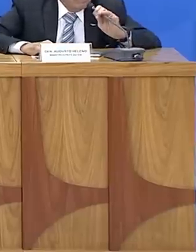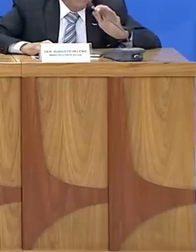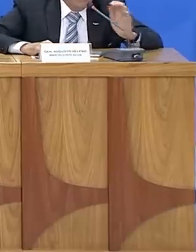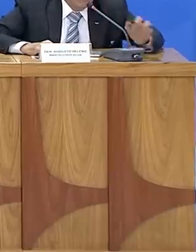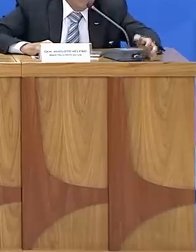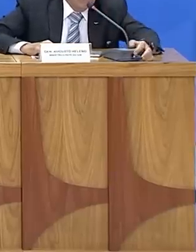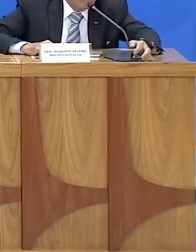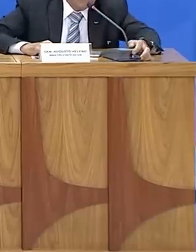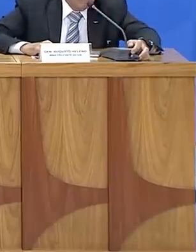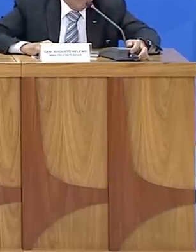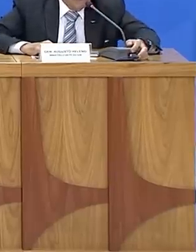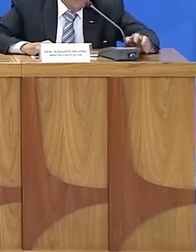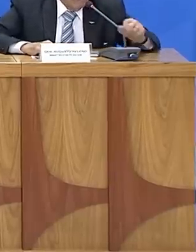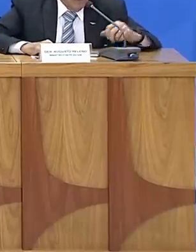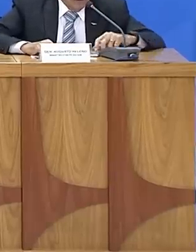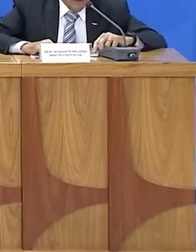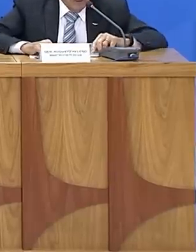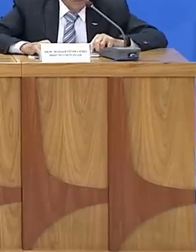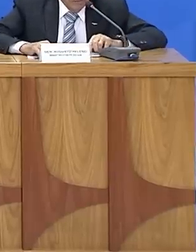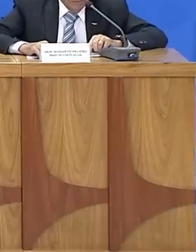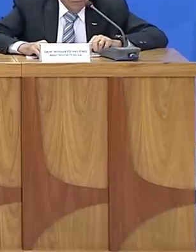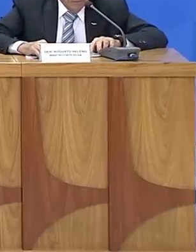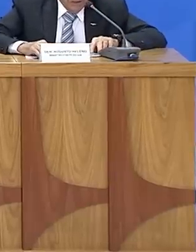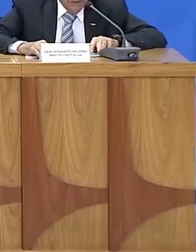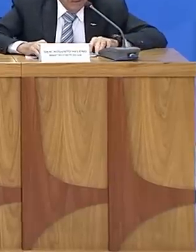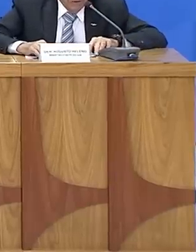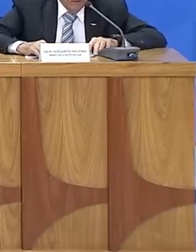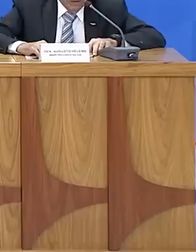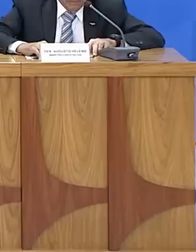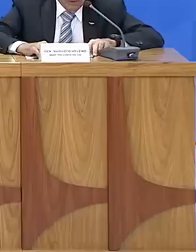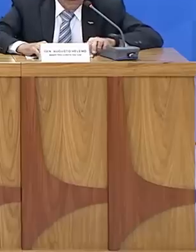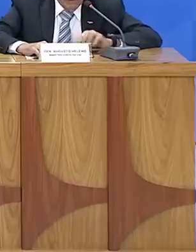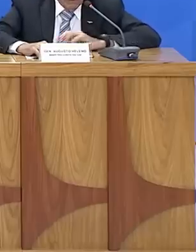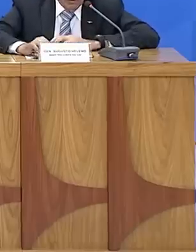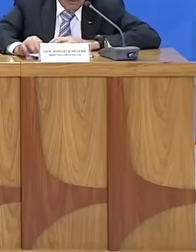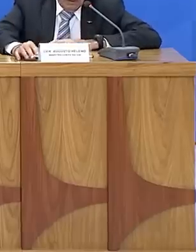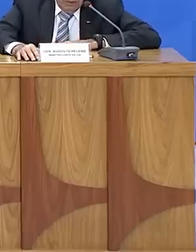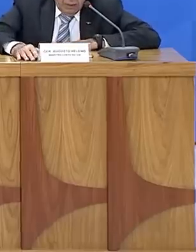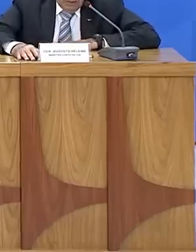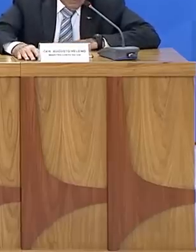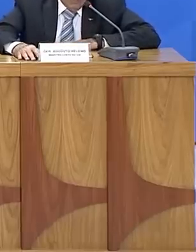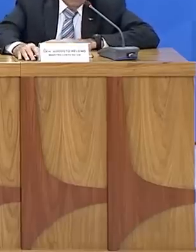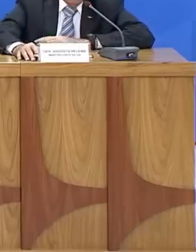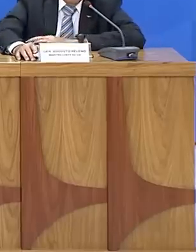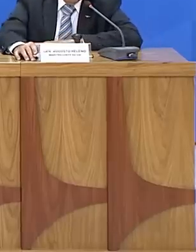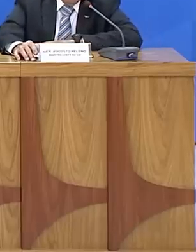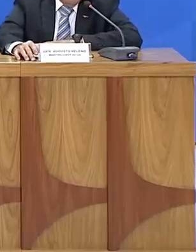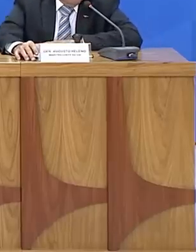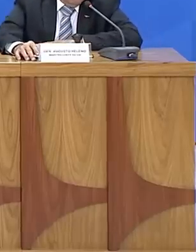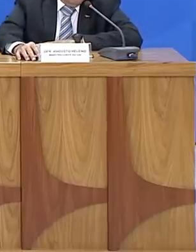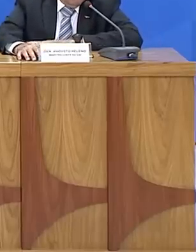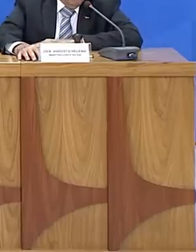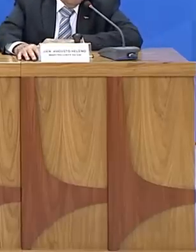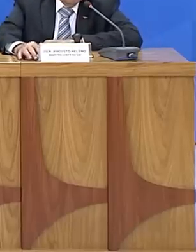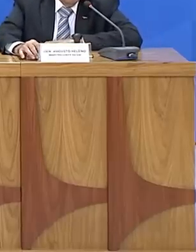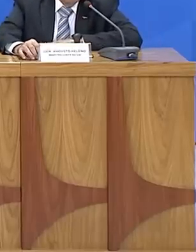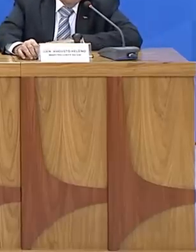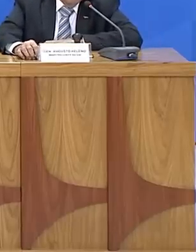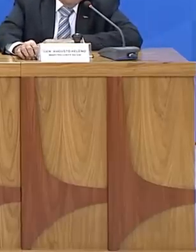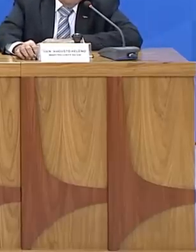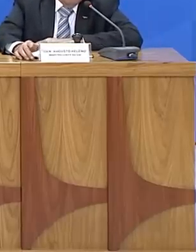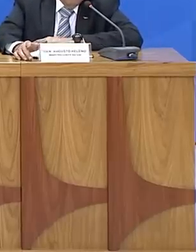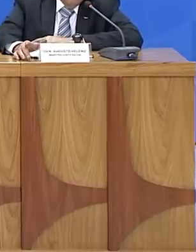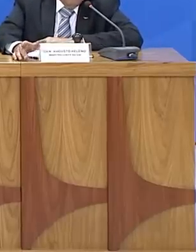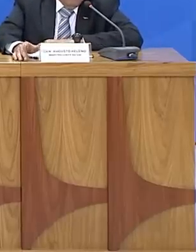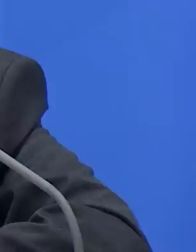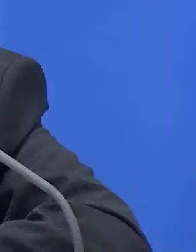bom essa exposição brilhante feita pelo ministro sales ela mostra